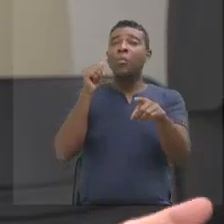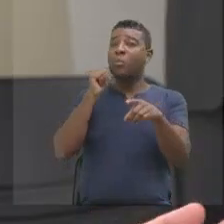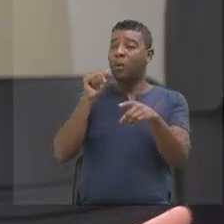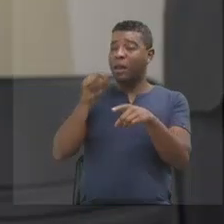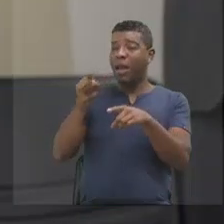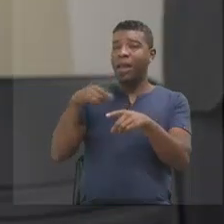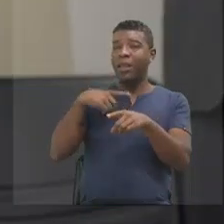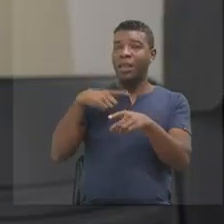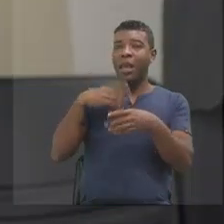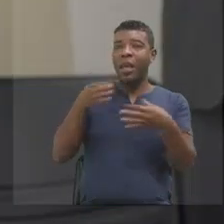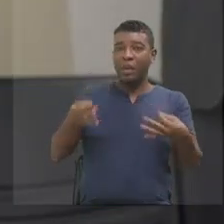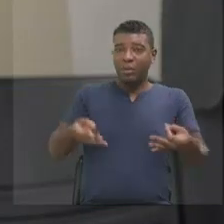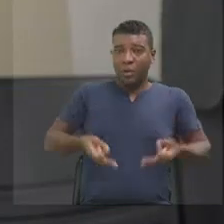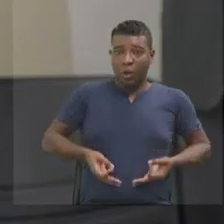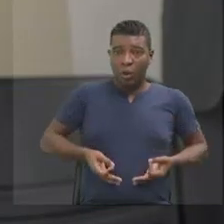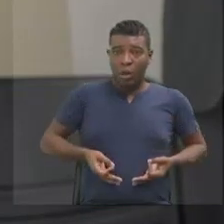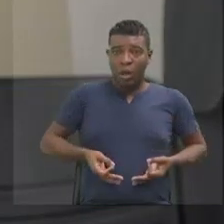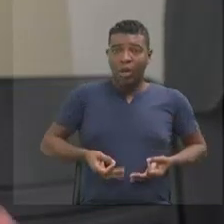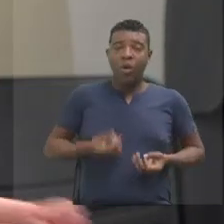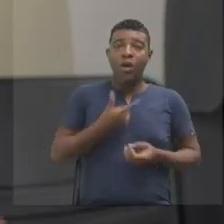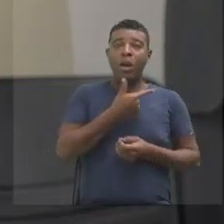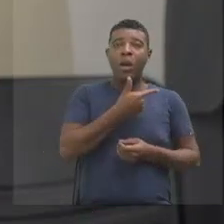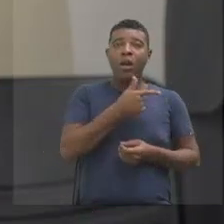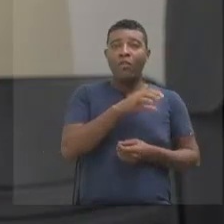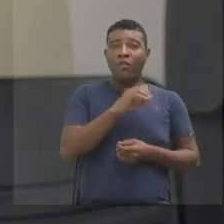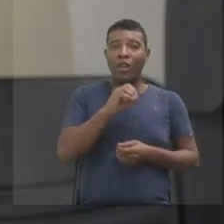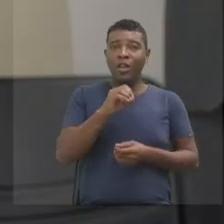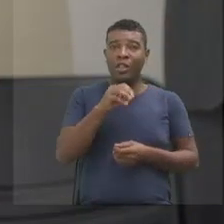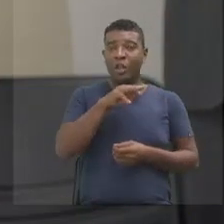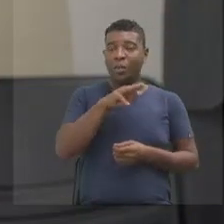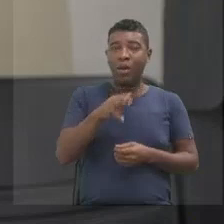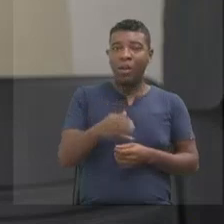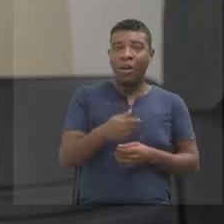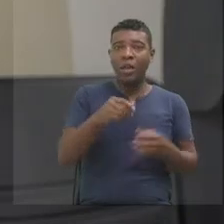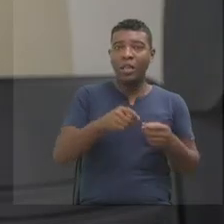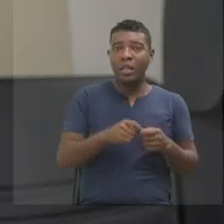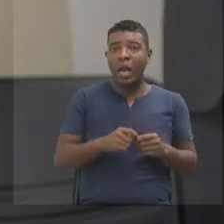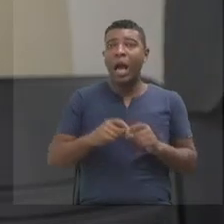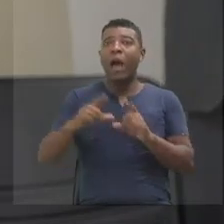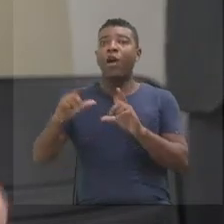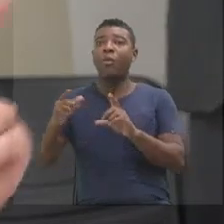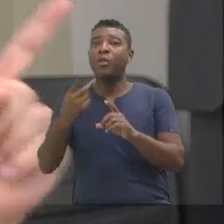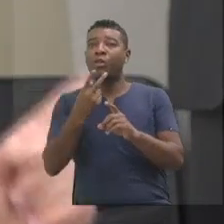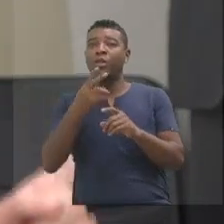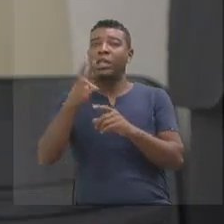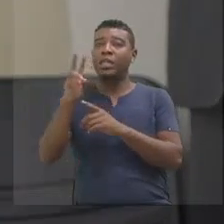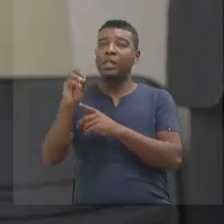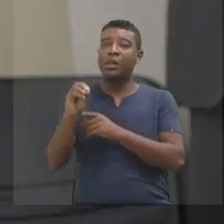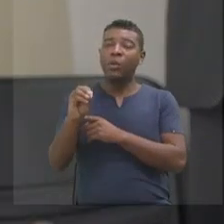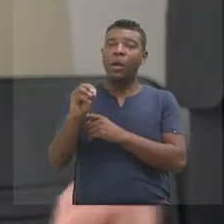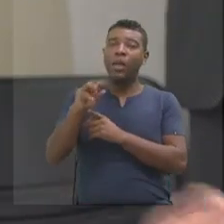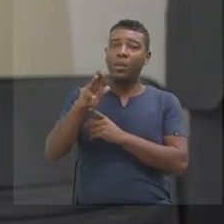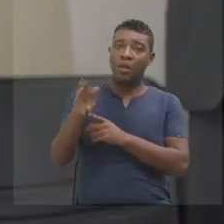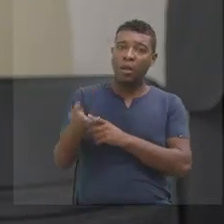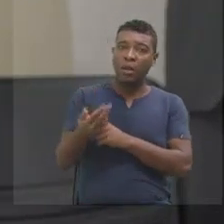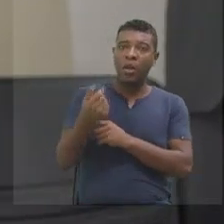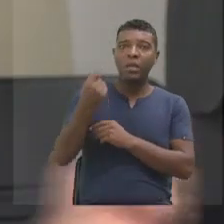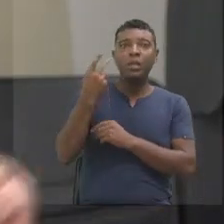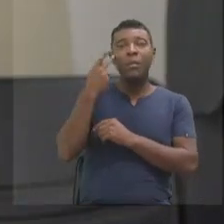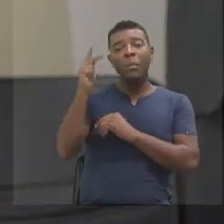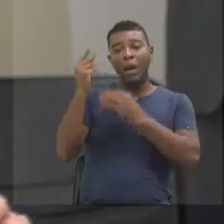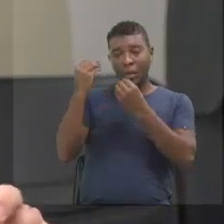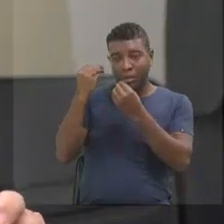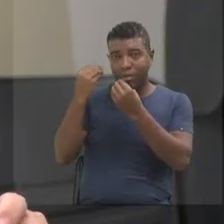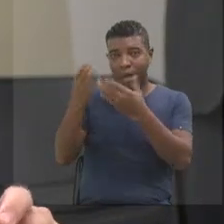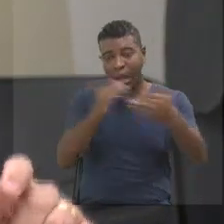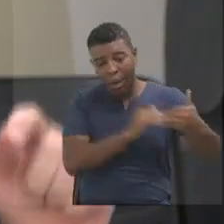recurso que a gente colocou saindo de 20 milhões para 200 mais de 250 milhões na média para garantir todo o